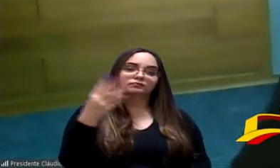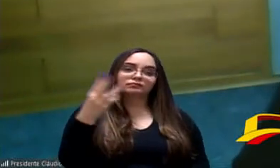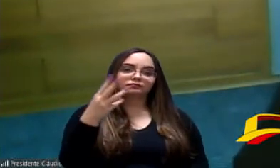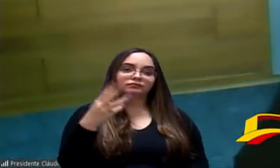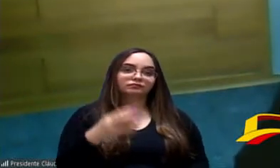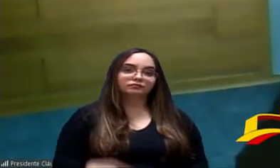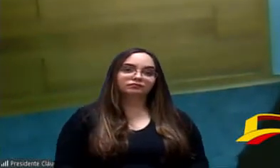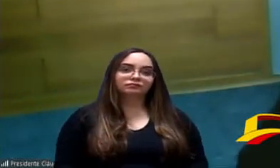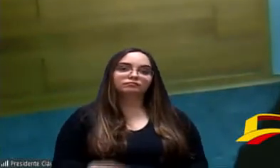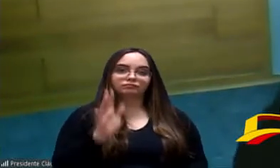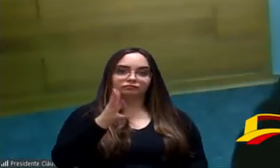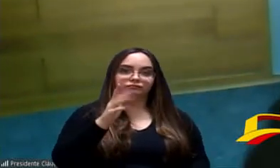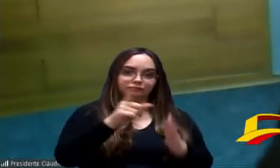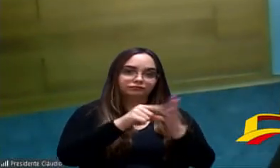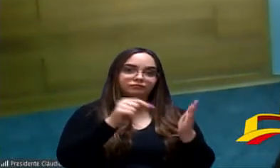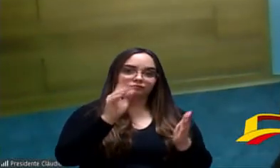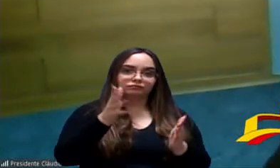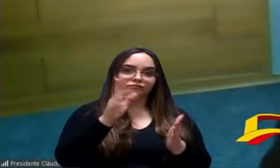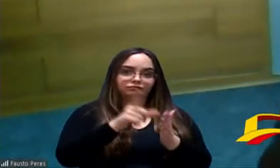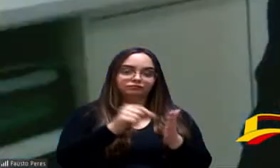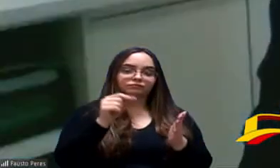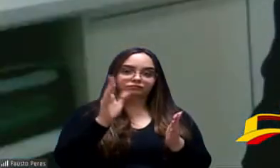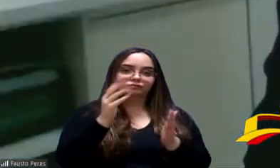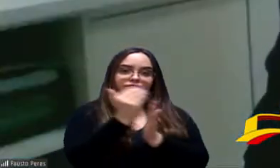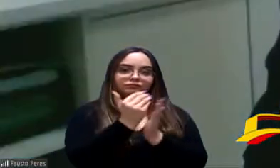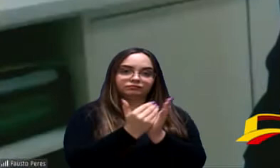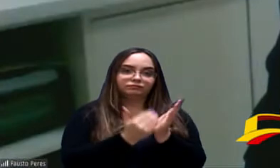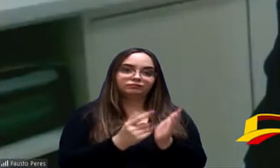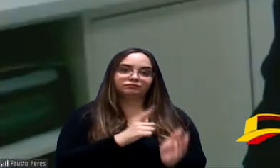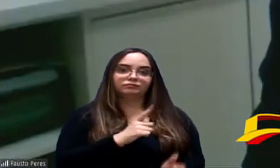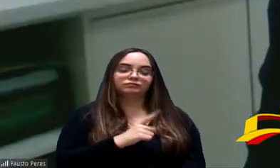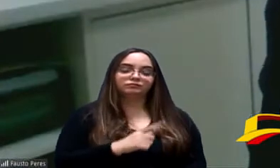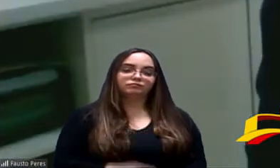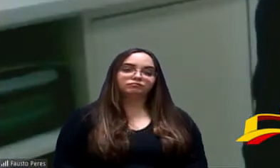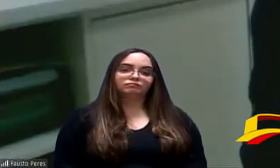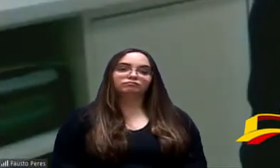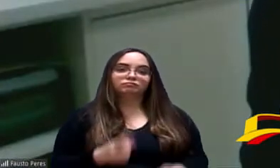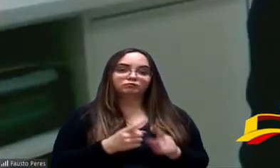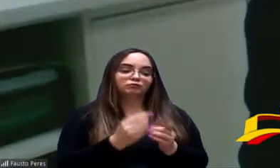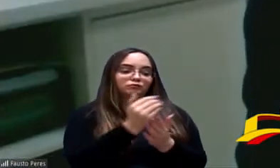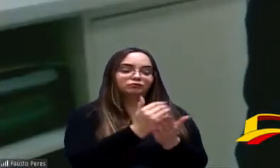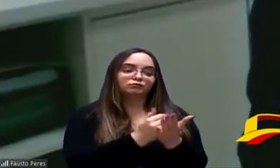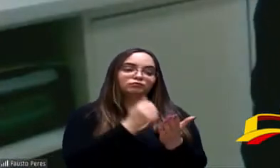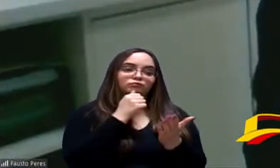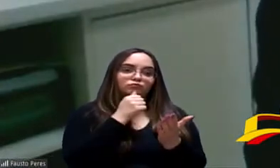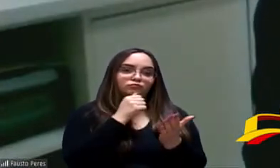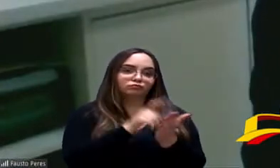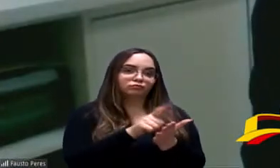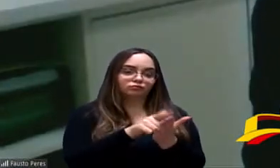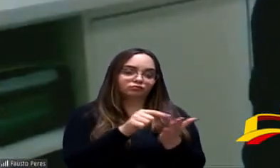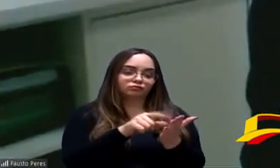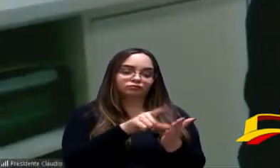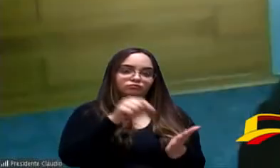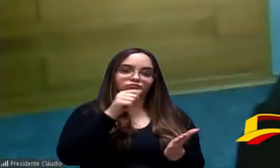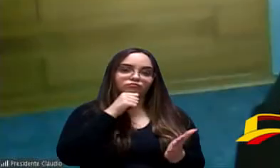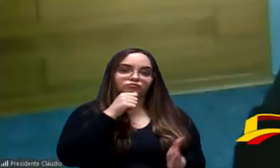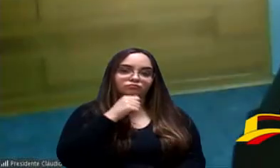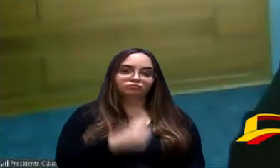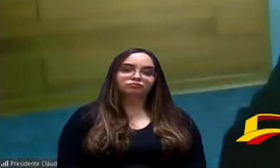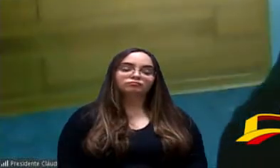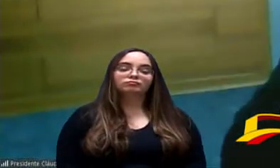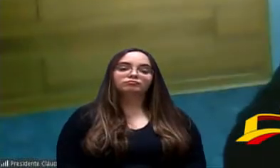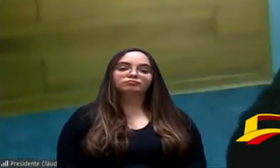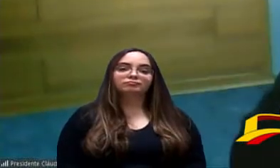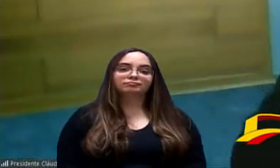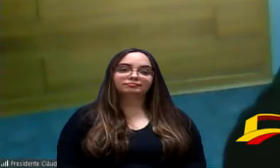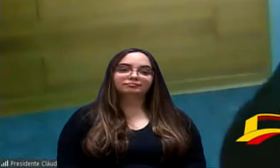1433. Ele já está destacado, ele está na lista. Ah, então tá bom. É que para mim aqui não veio com destaque aqui na minha folha aqui de... Mas